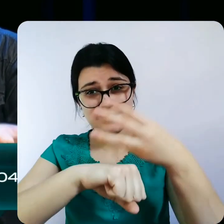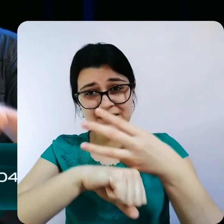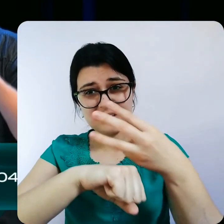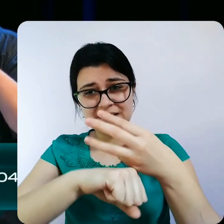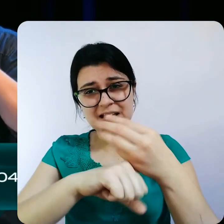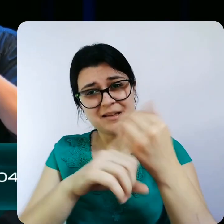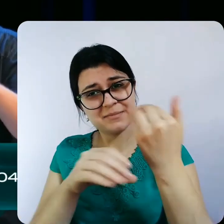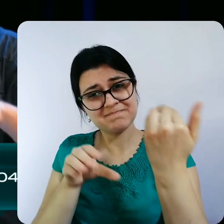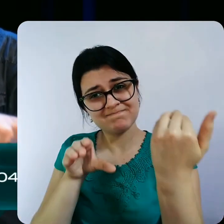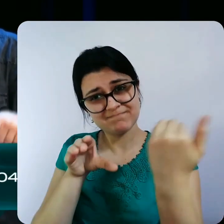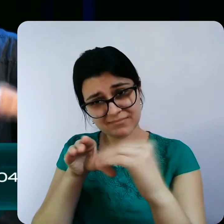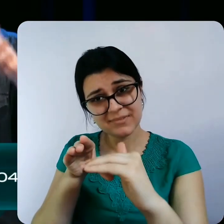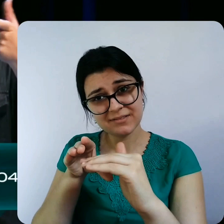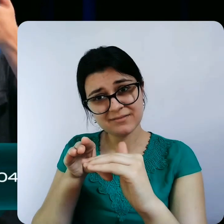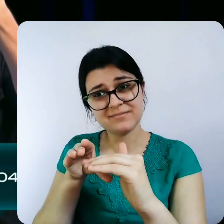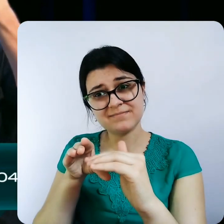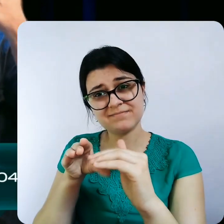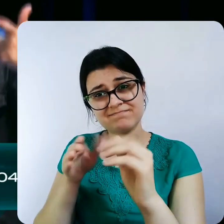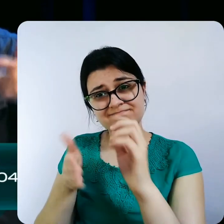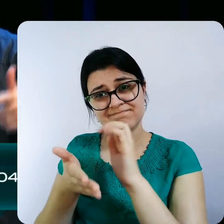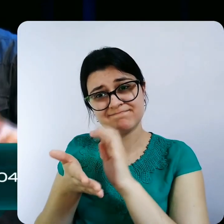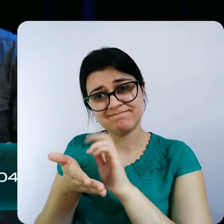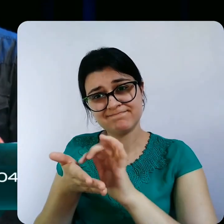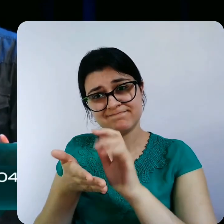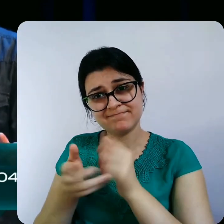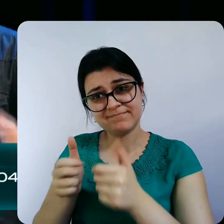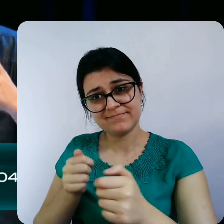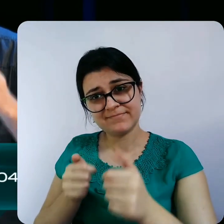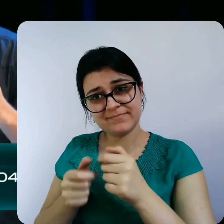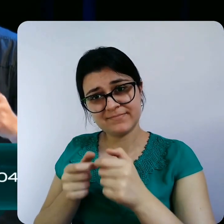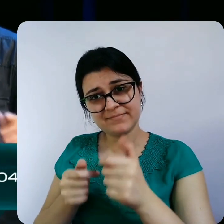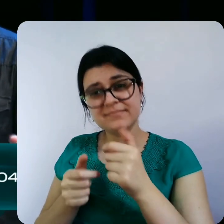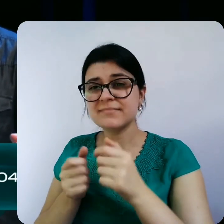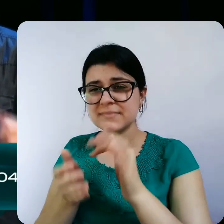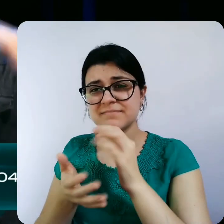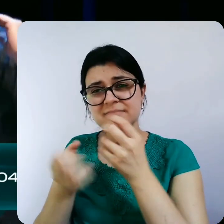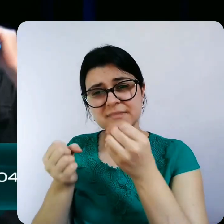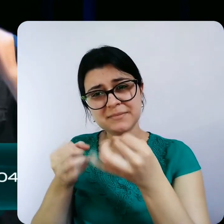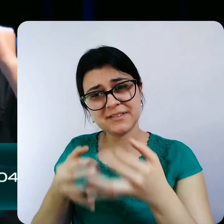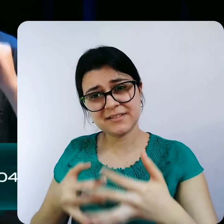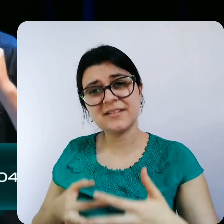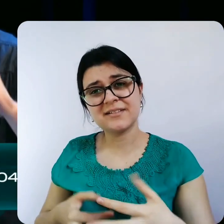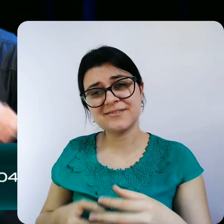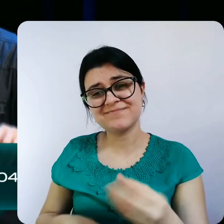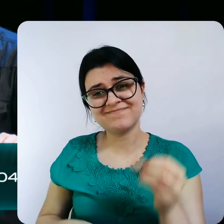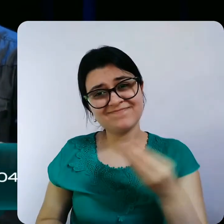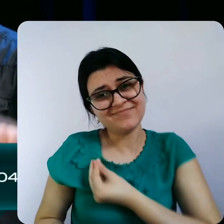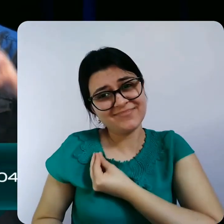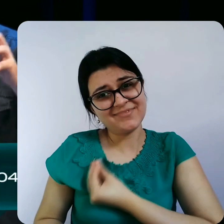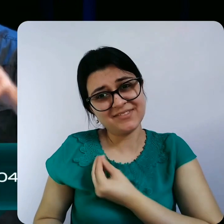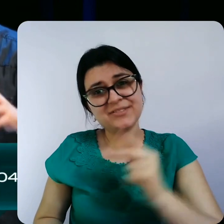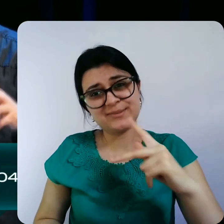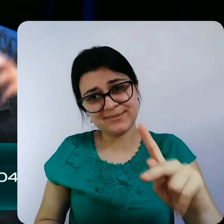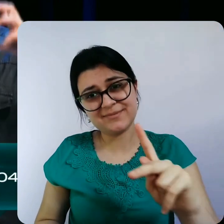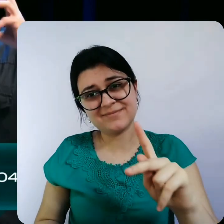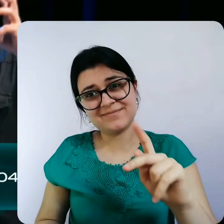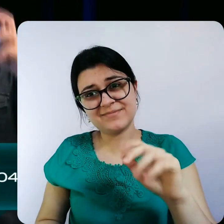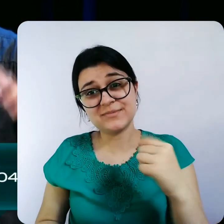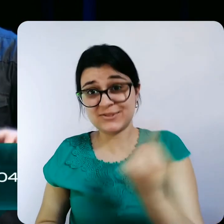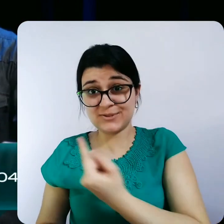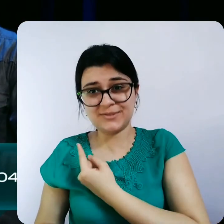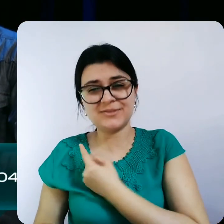3041-4444. Está aparecendo aí na sua tela e também o QR Code para você poder mandar. Envie uma mensagem para nós, porque nós queremos falar com você, queremos orar por